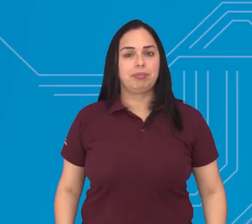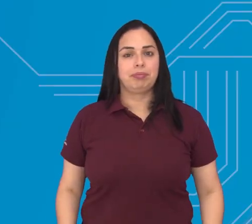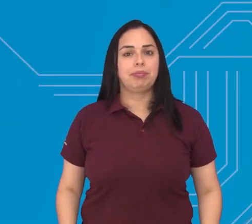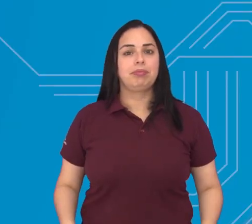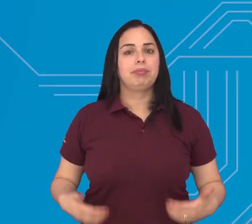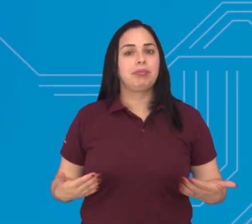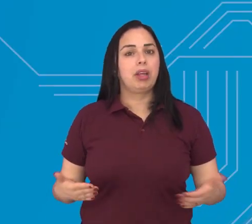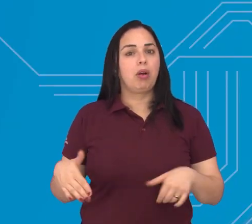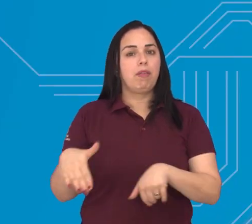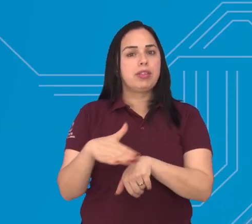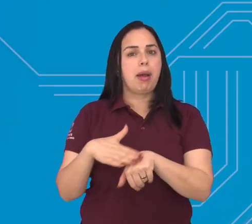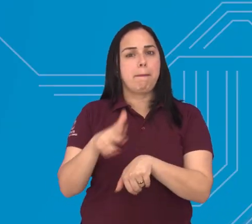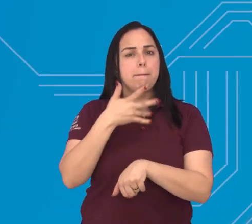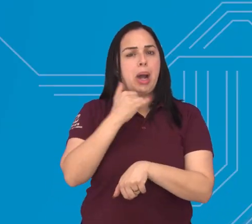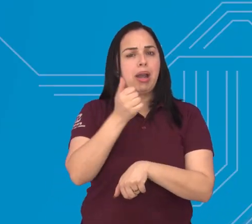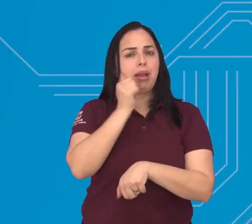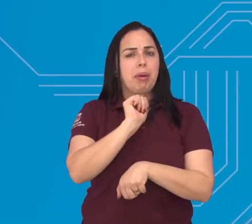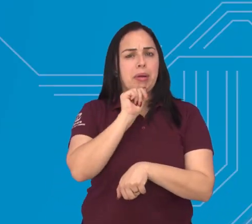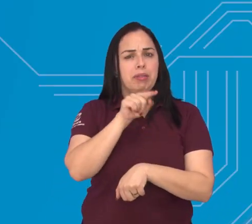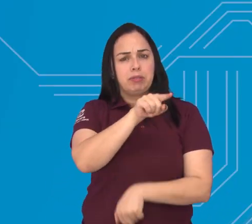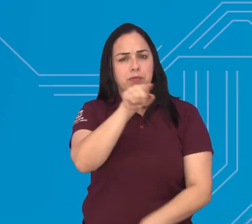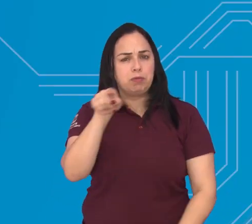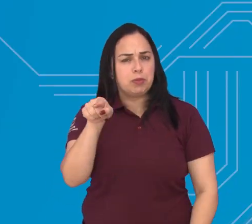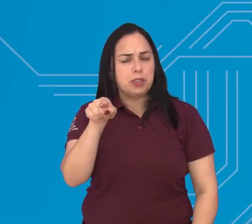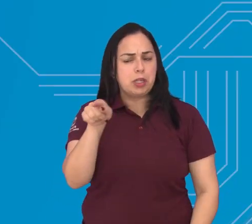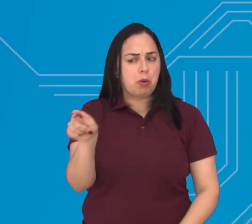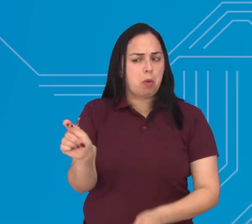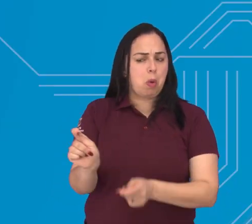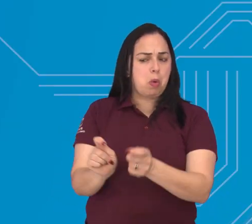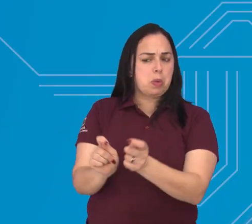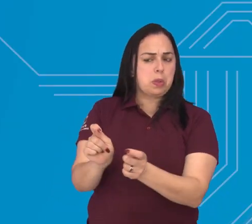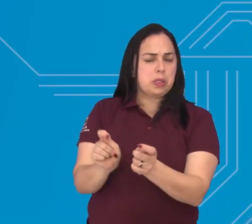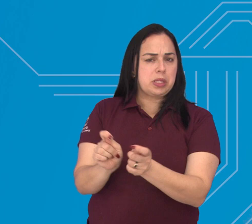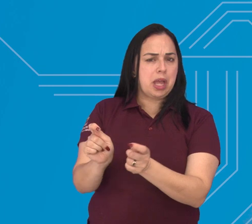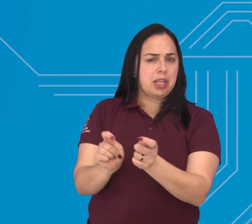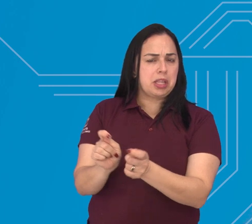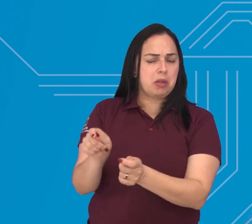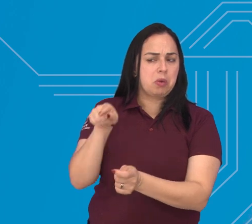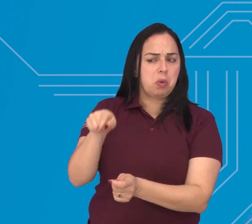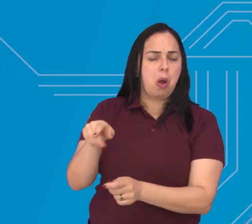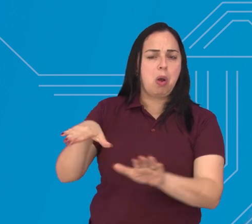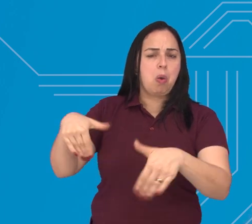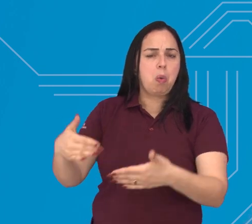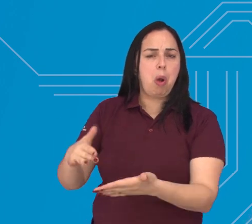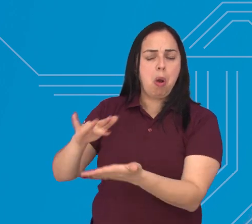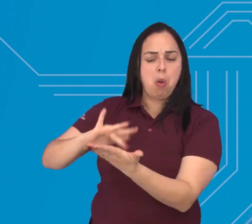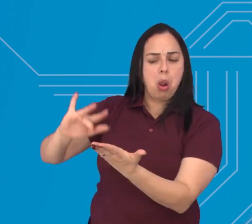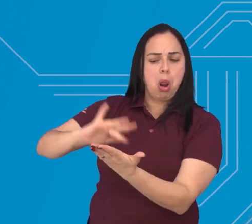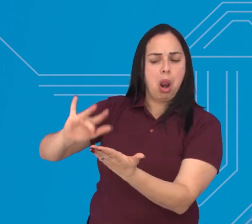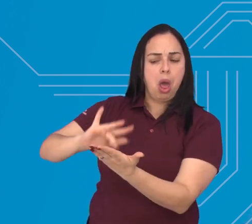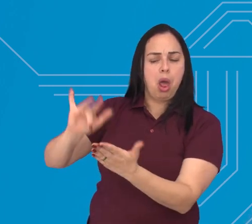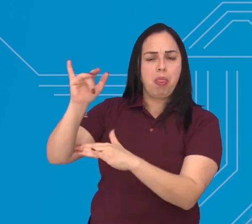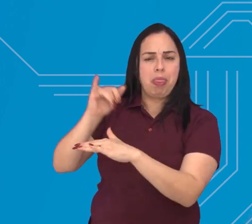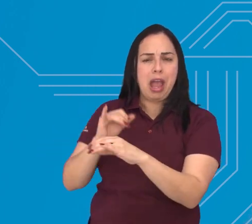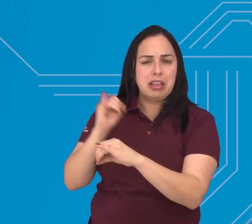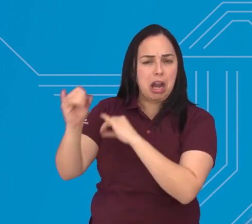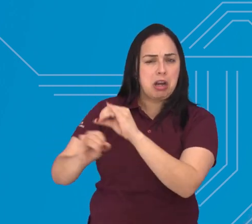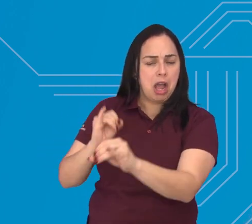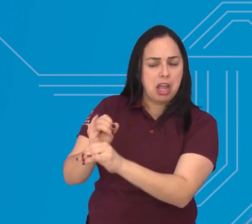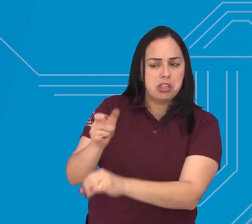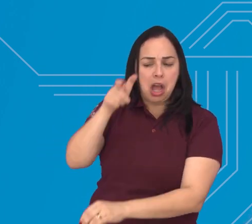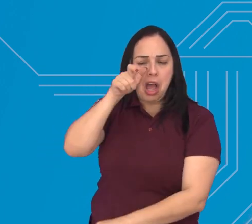agora eu converso com os pais e responsáveis. Você tem controle sobre os sites que os seus filhos acessam na